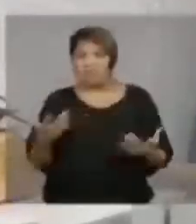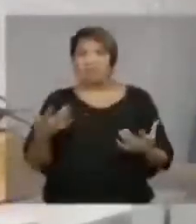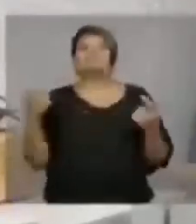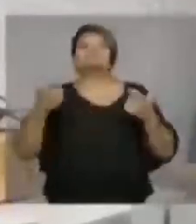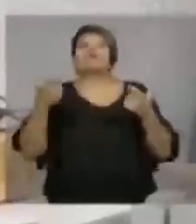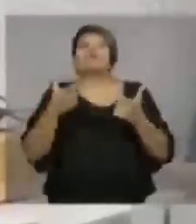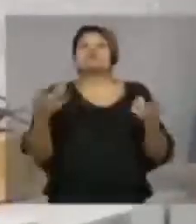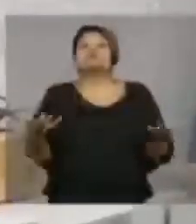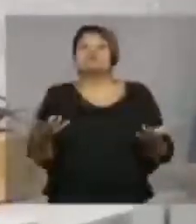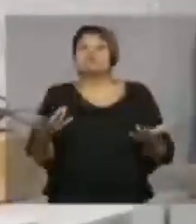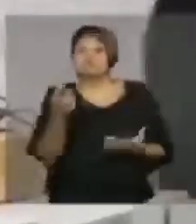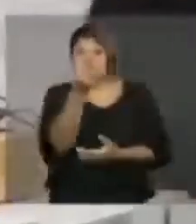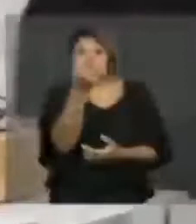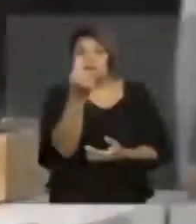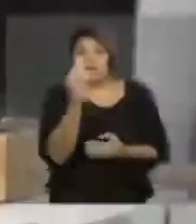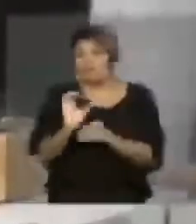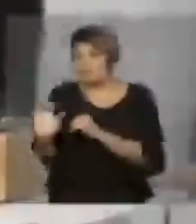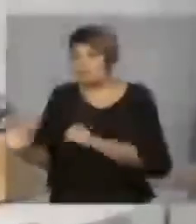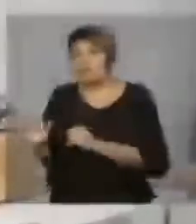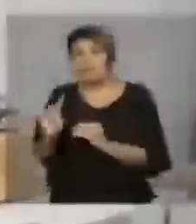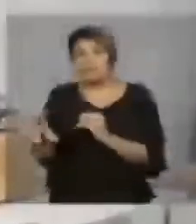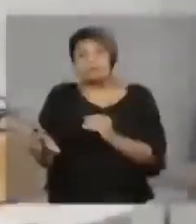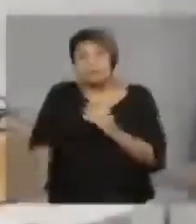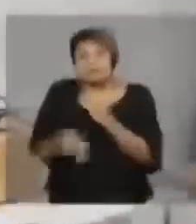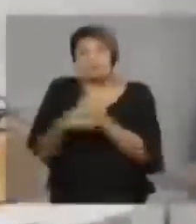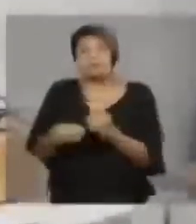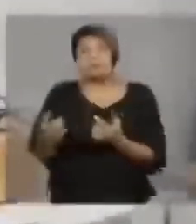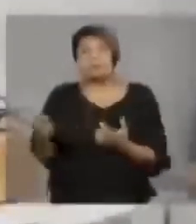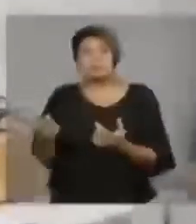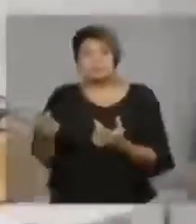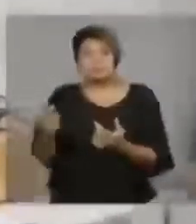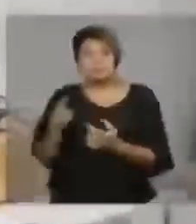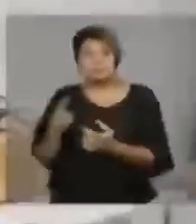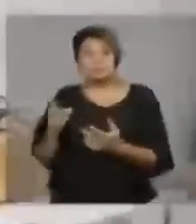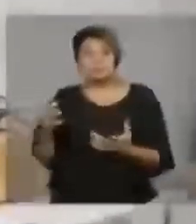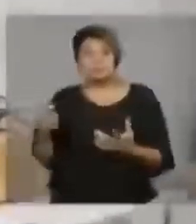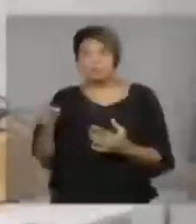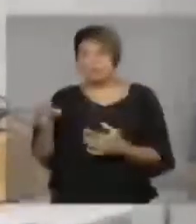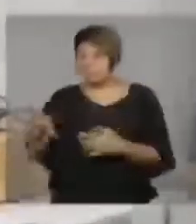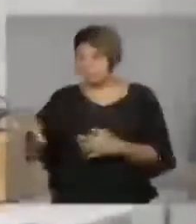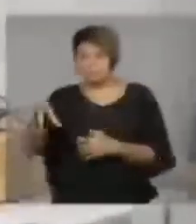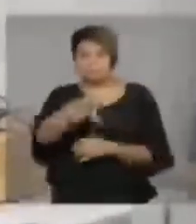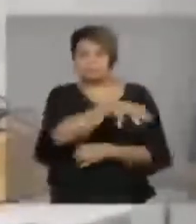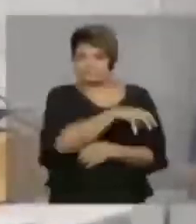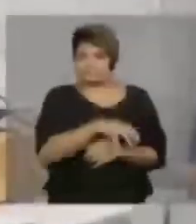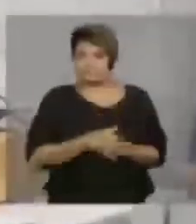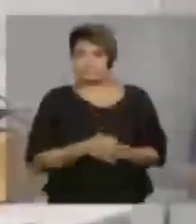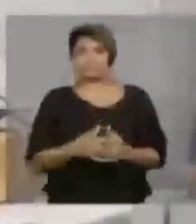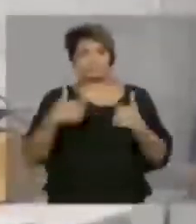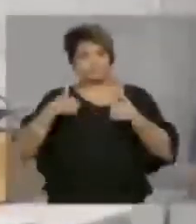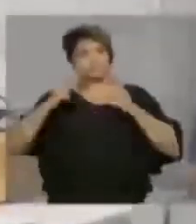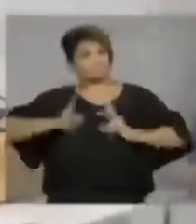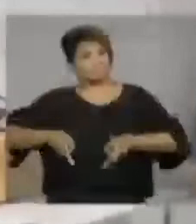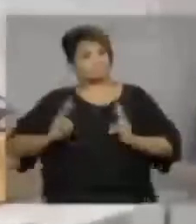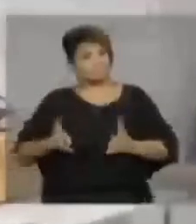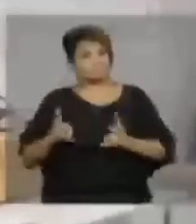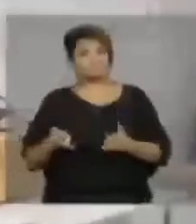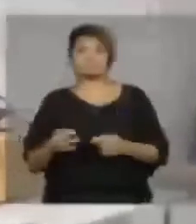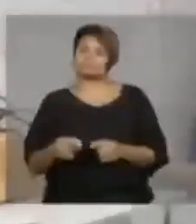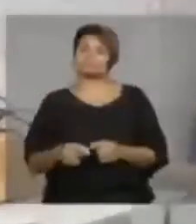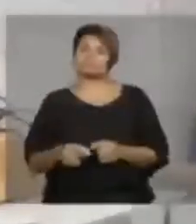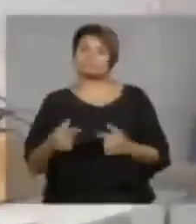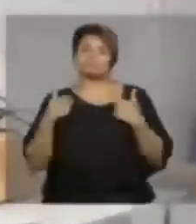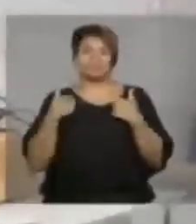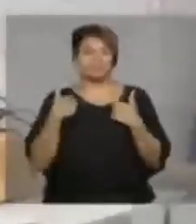onde vai sair aquele recurso extra para essa ou aquela dotação. Eu mesma teria mais recursos